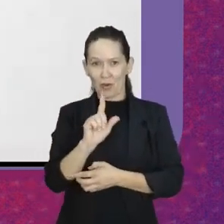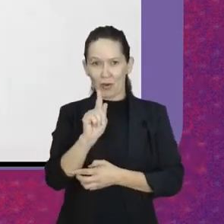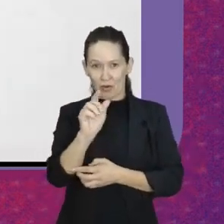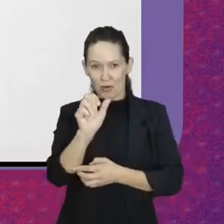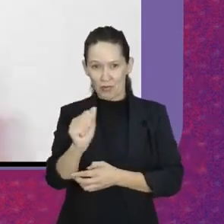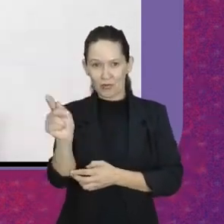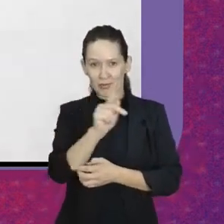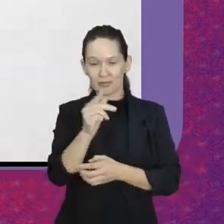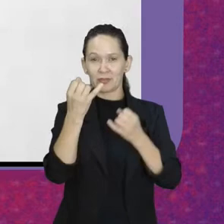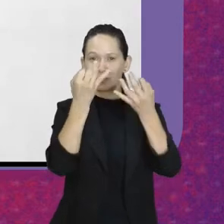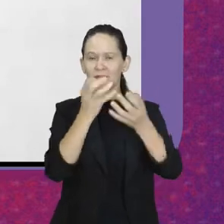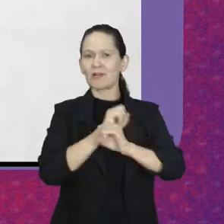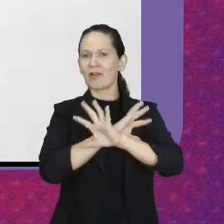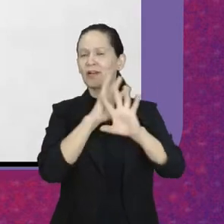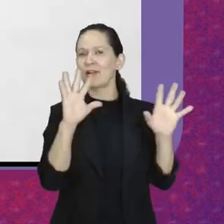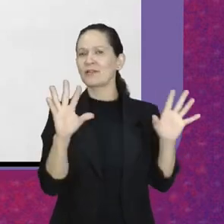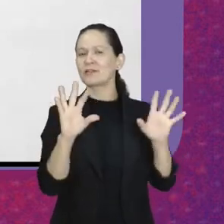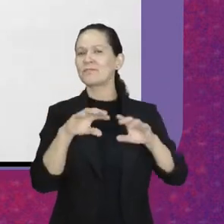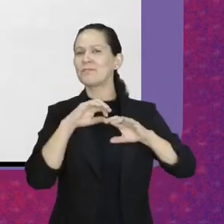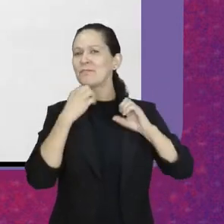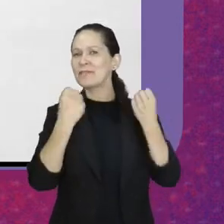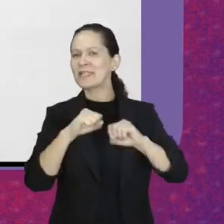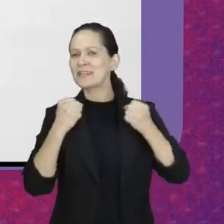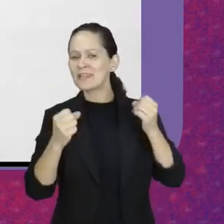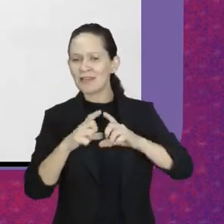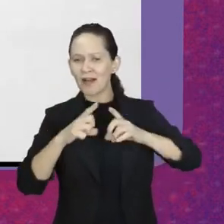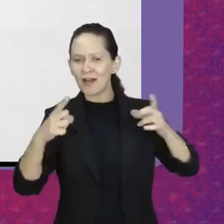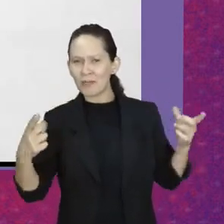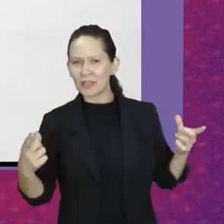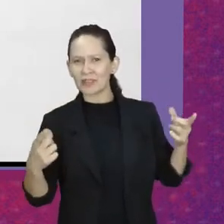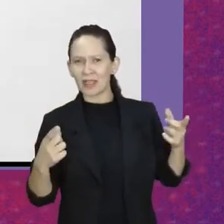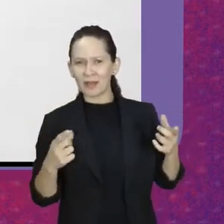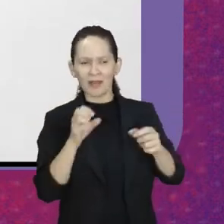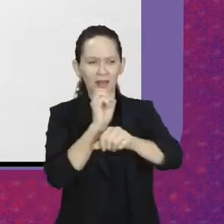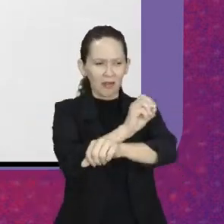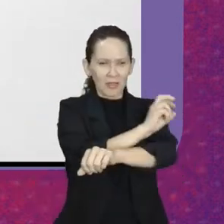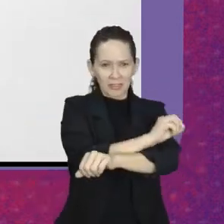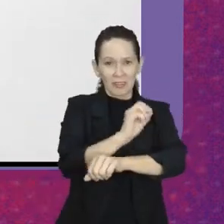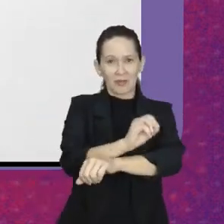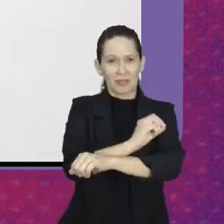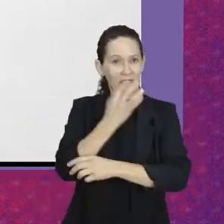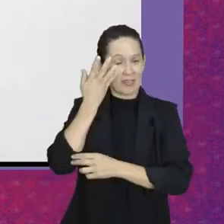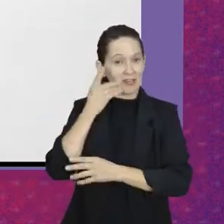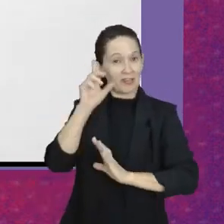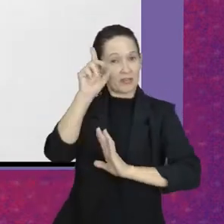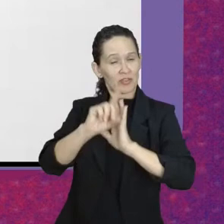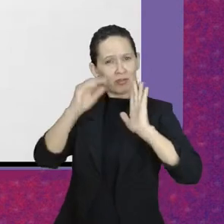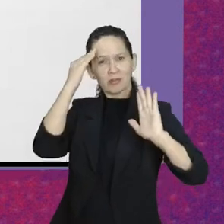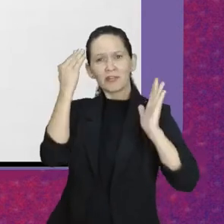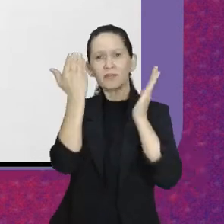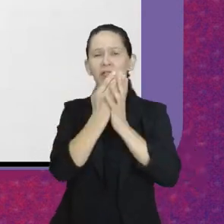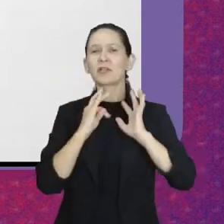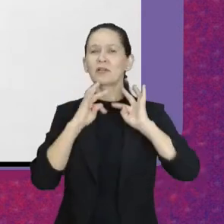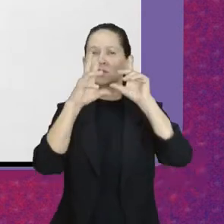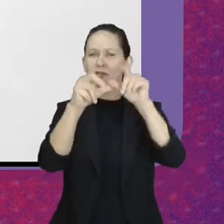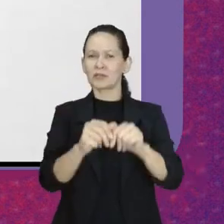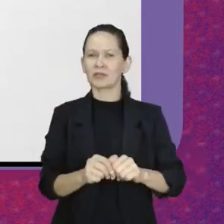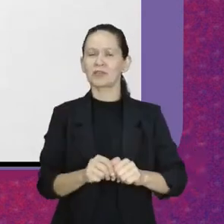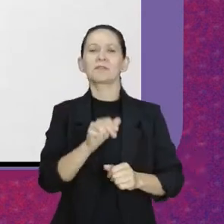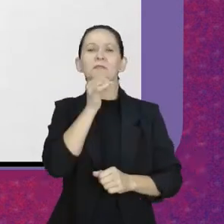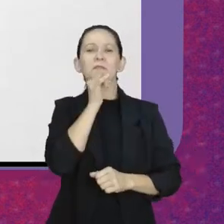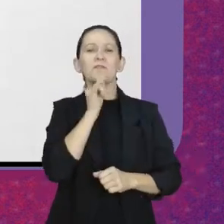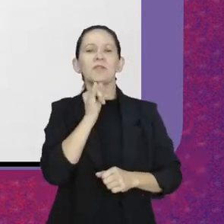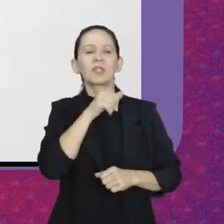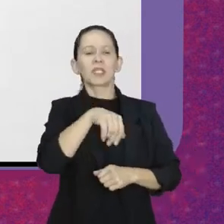para ter ampliação das creches, né? Para que todo mundo tenha o direito. E a gente vê, por exemplo, que isso no